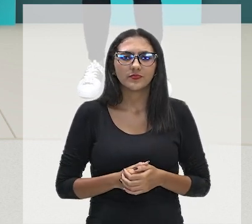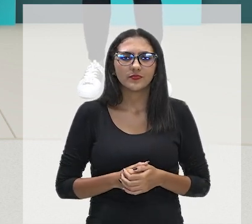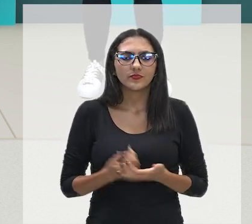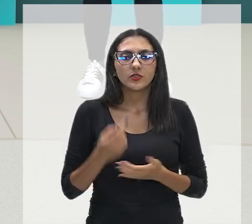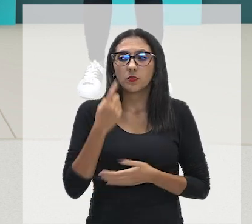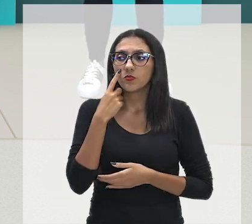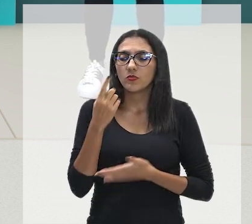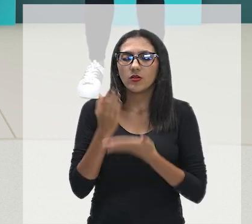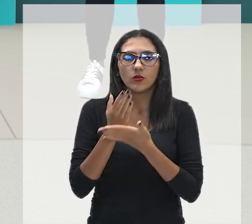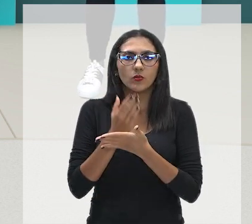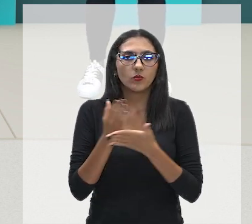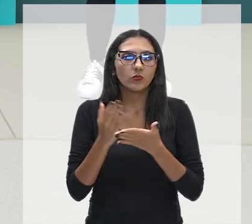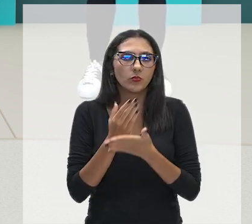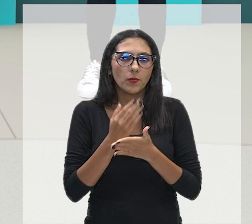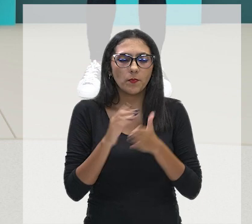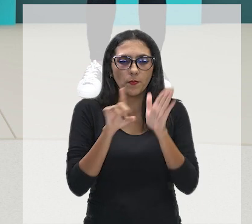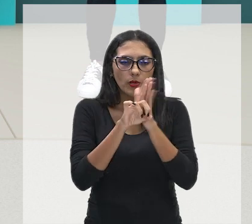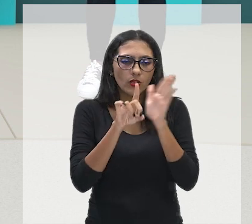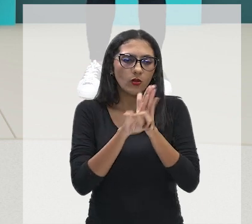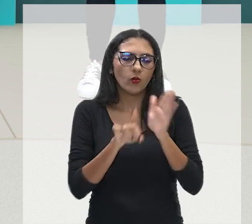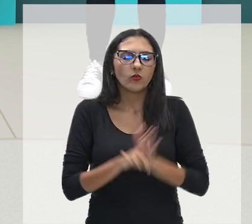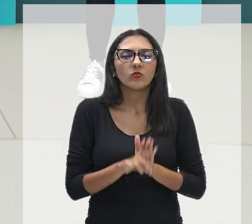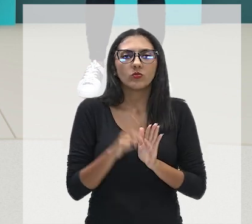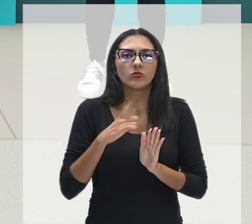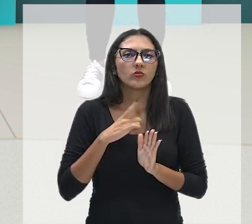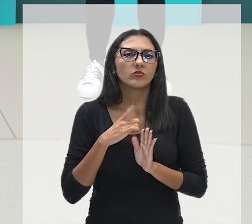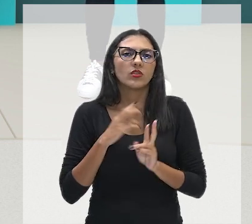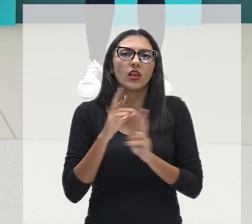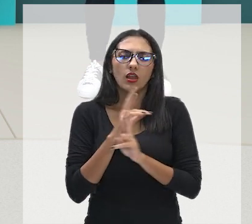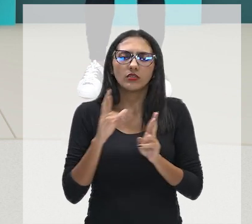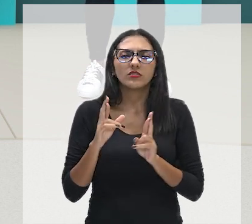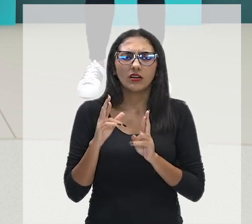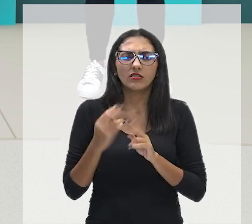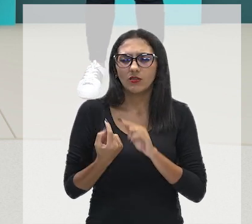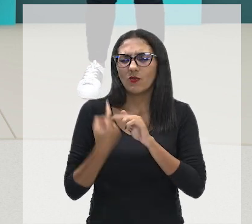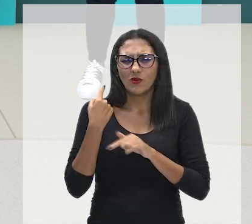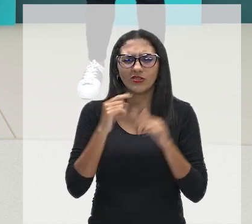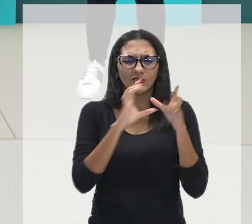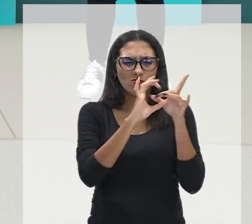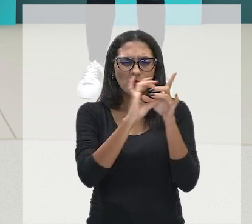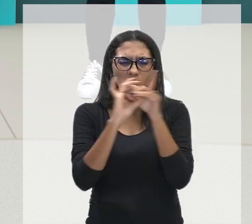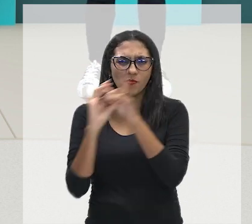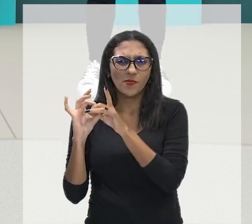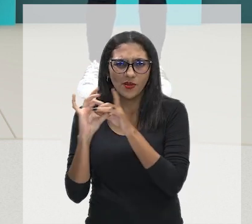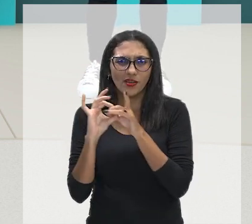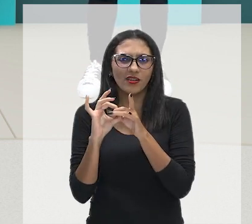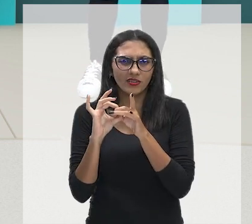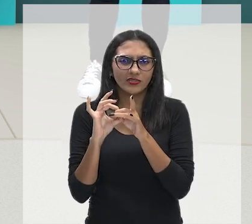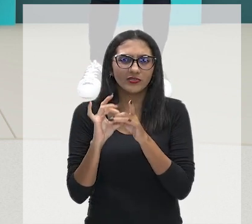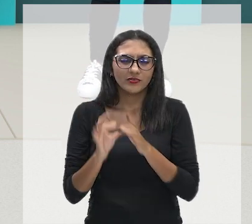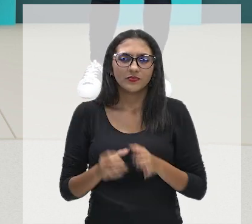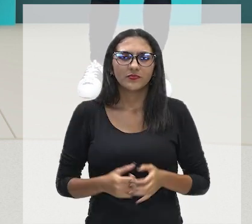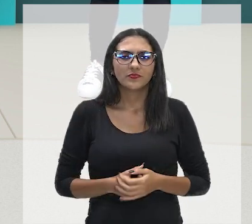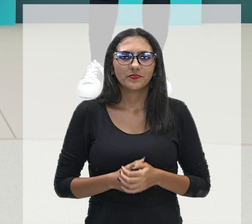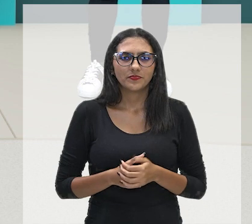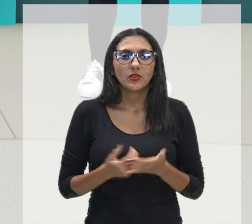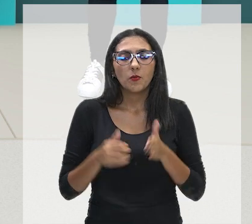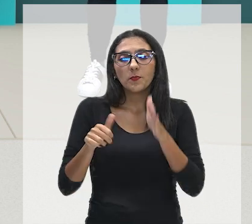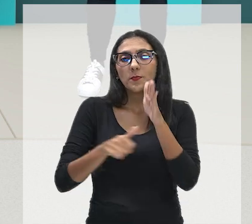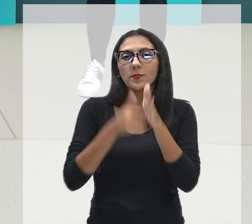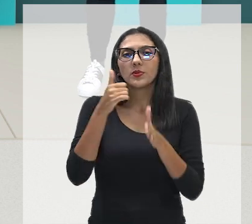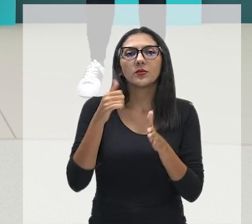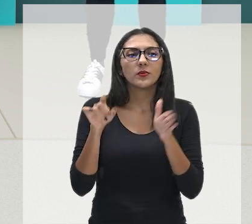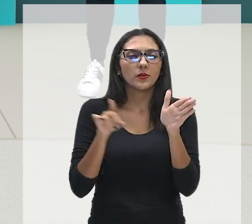têm a ver com essas peças que a gente juntou agora, do nosso quebra-cabeça do texto aí. Então, a primeira pergunta: